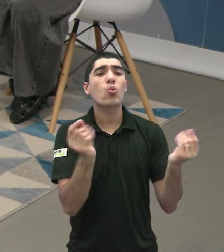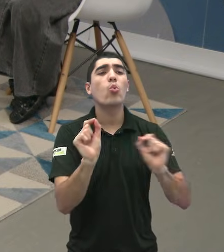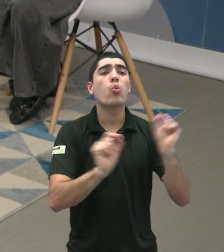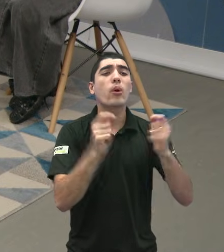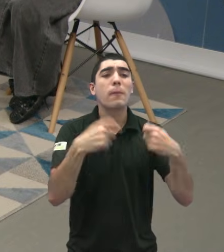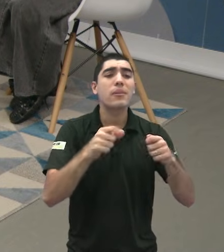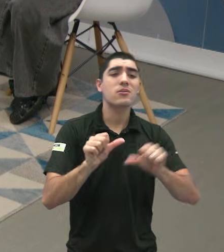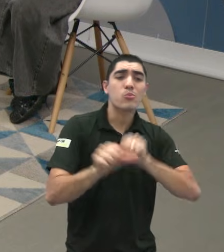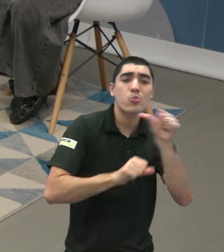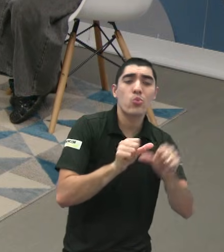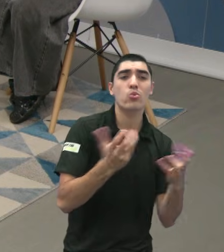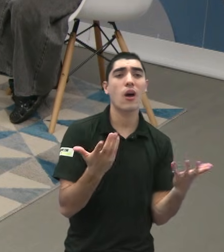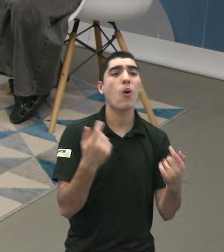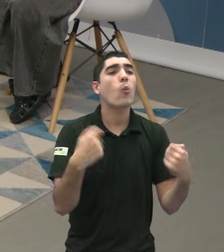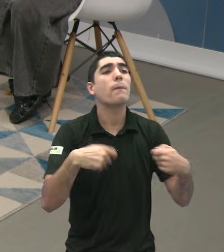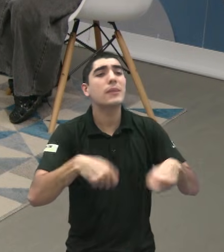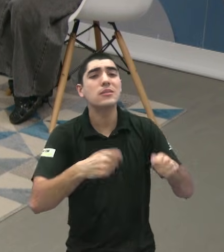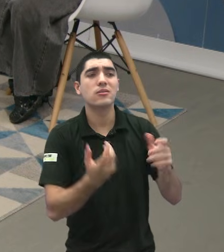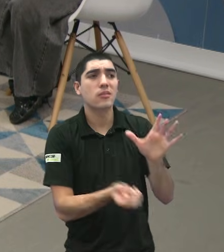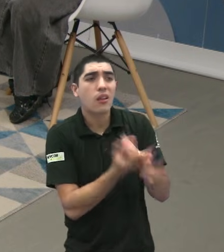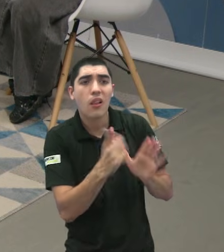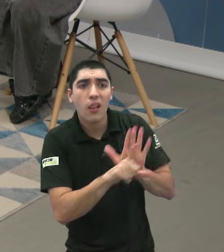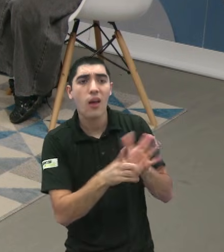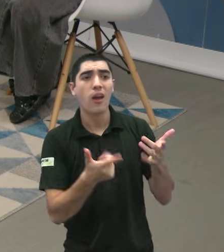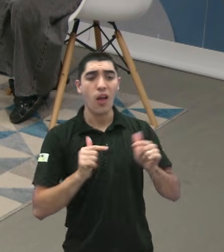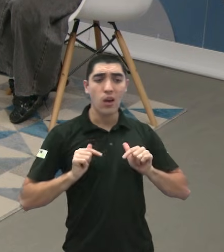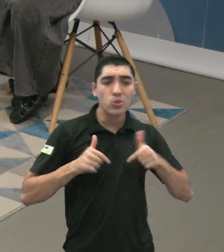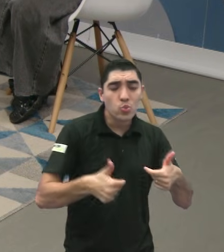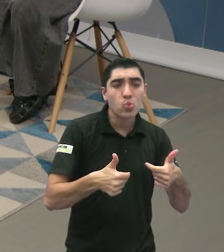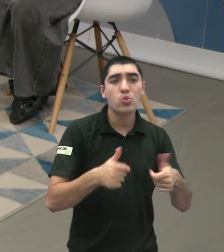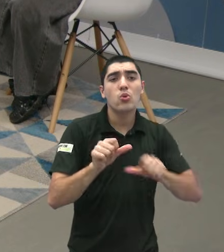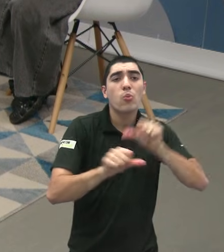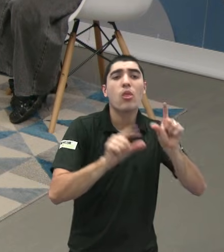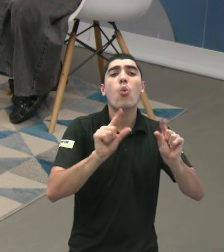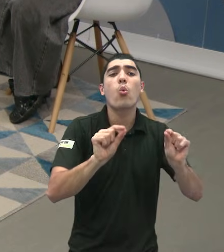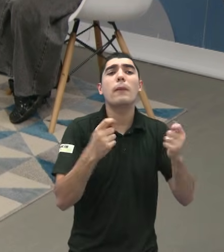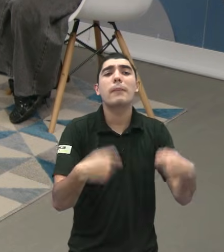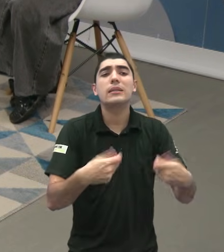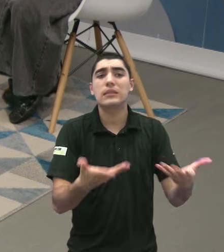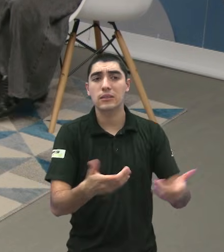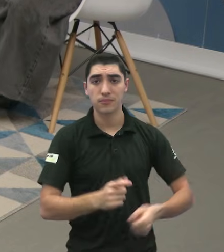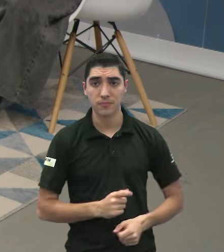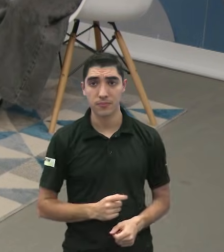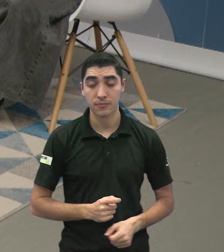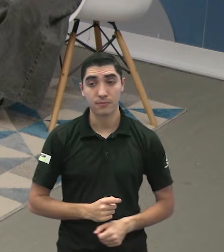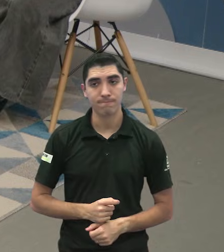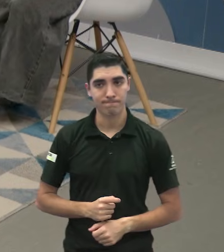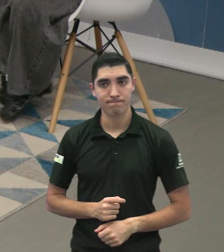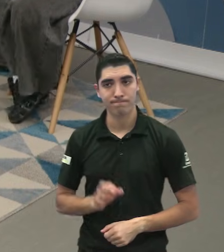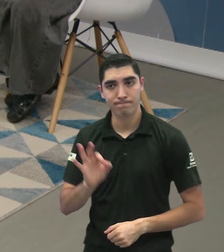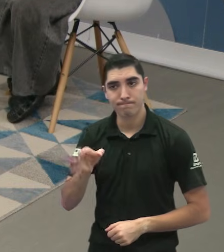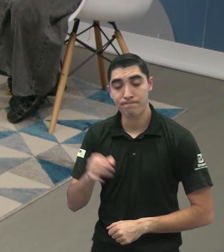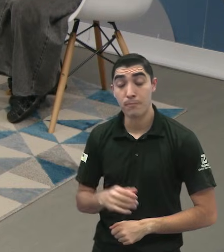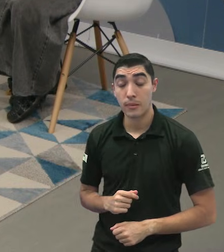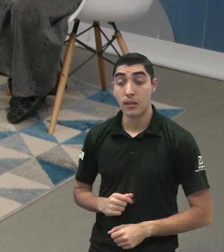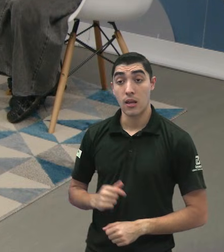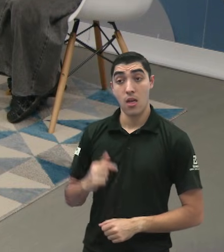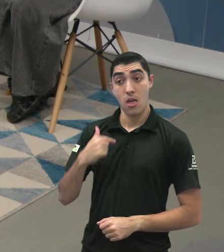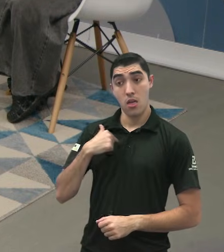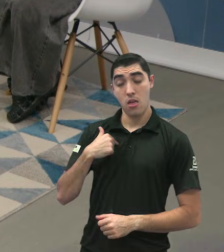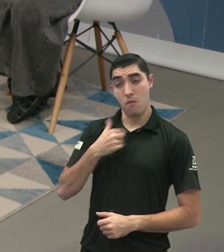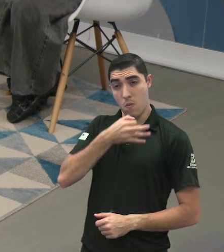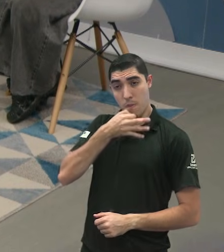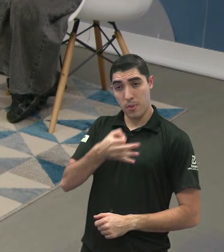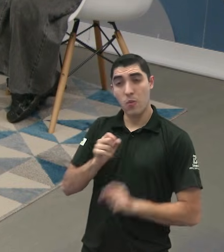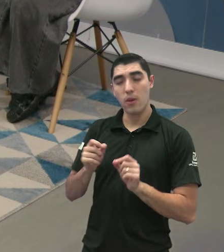precisa mudar, o que precisa ser acrescentado ainda nessas instituições? Certo. Eu acredito que muito vem